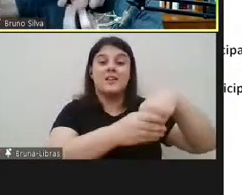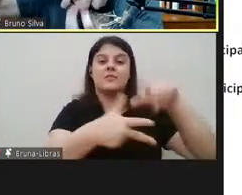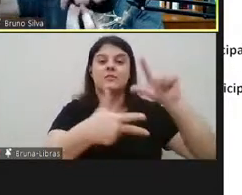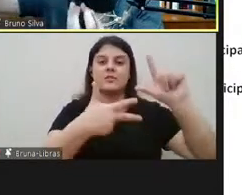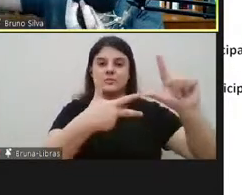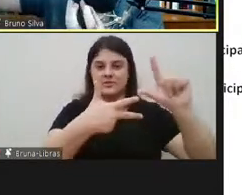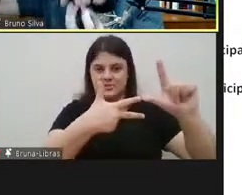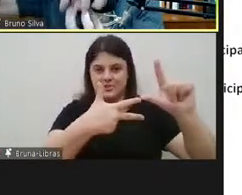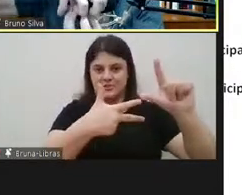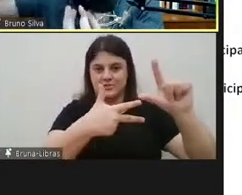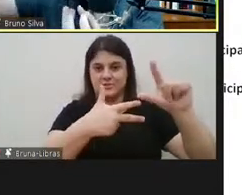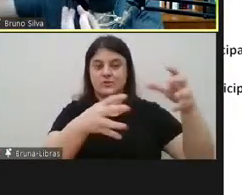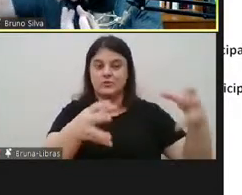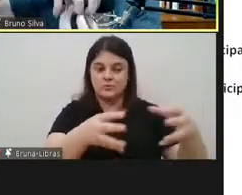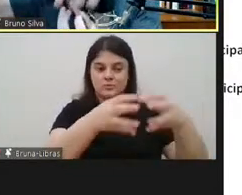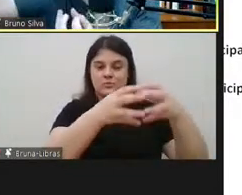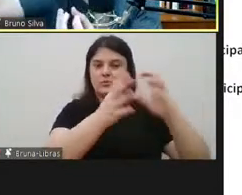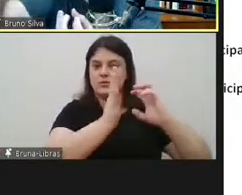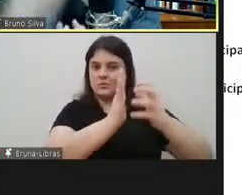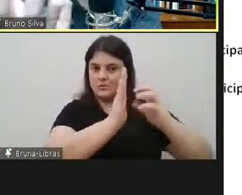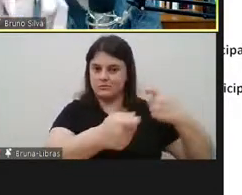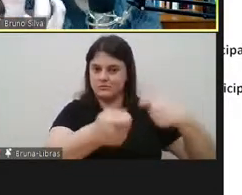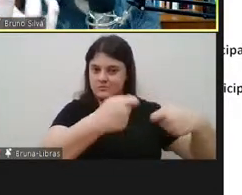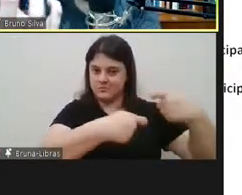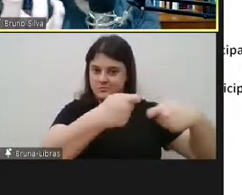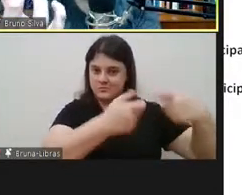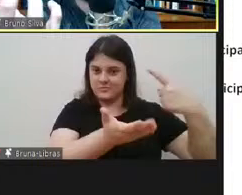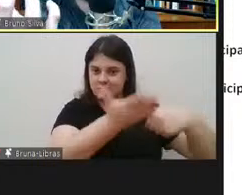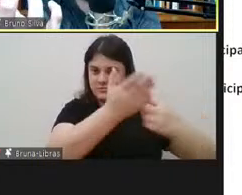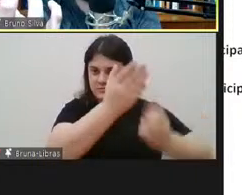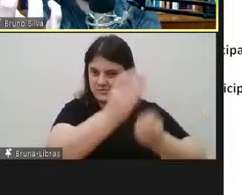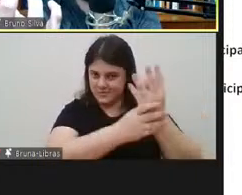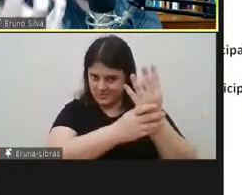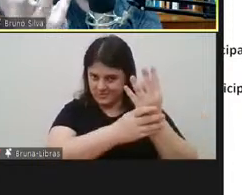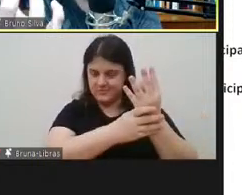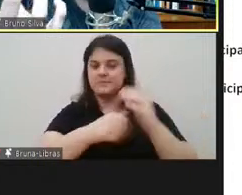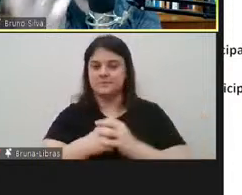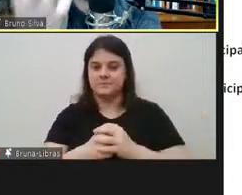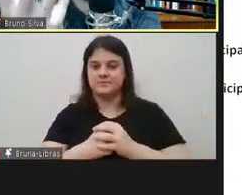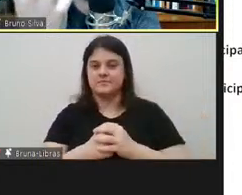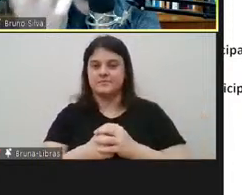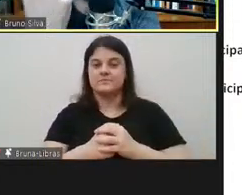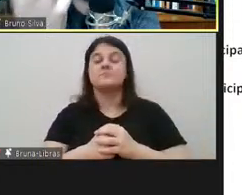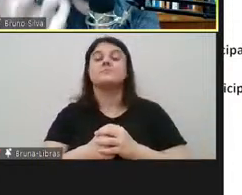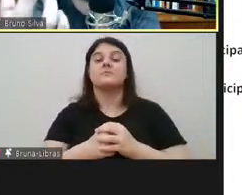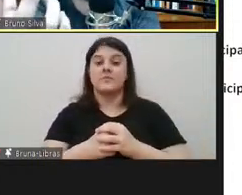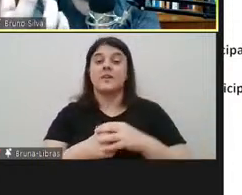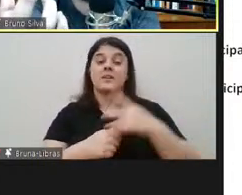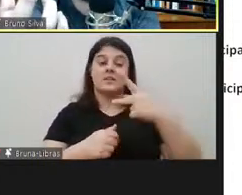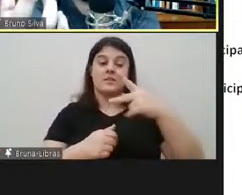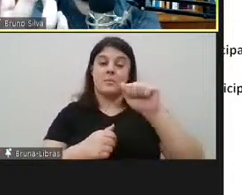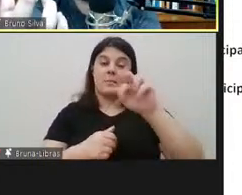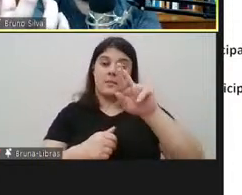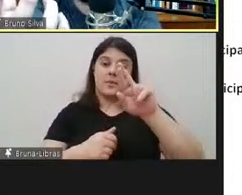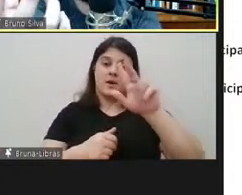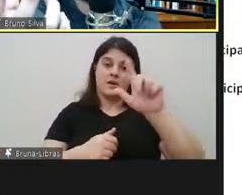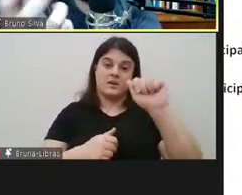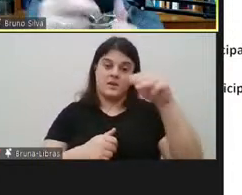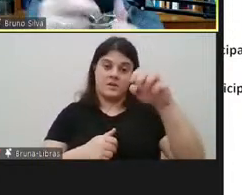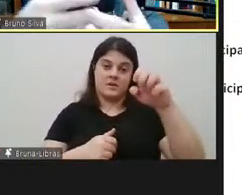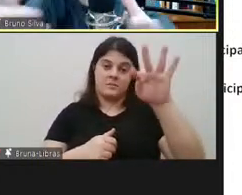a partir daqueles partidos que negociaram a formação desse governo então perceba no sistema parlamentarista